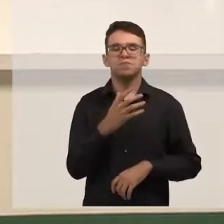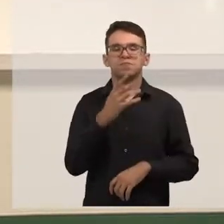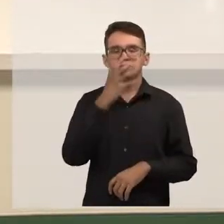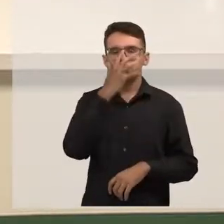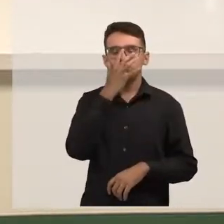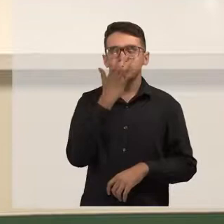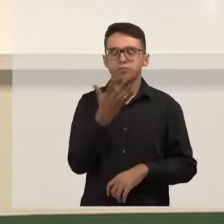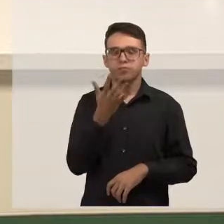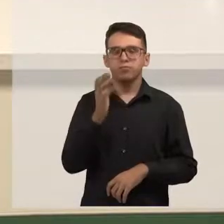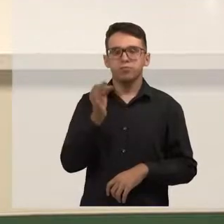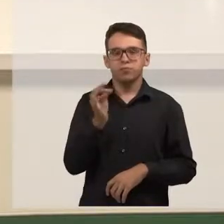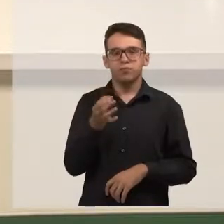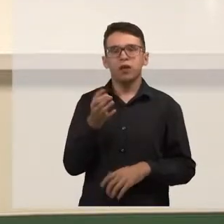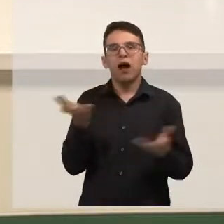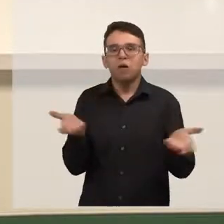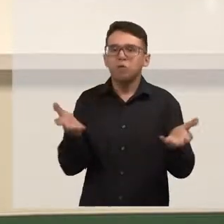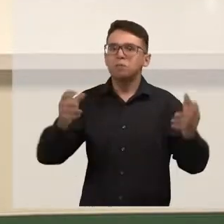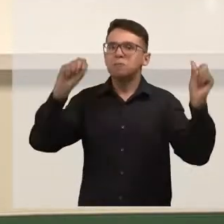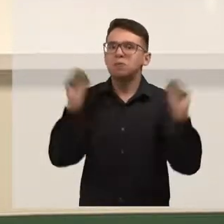agentes políticos.